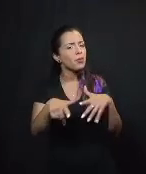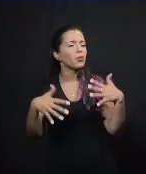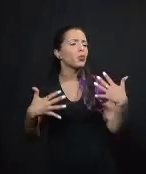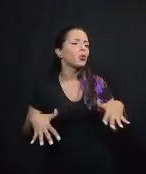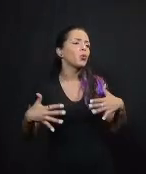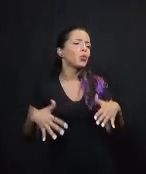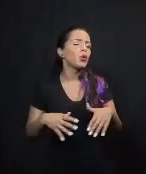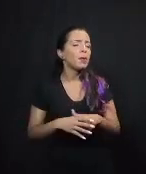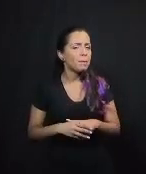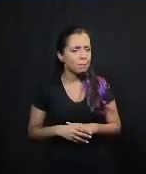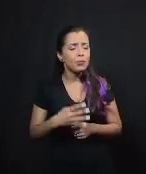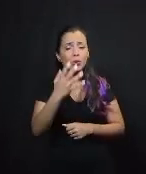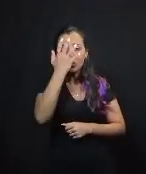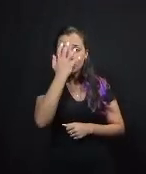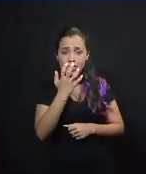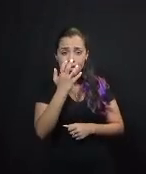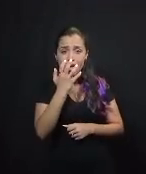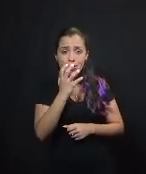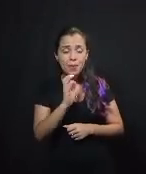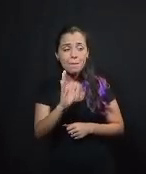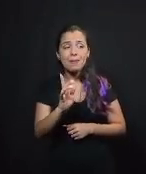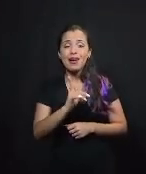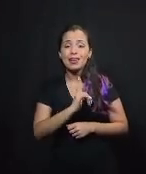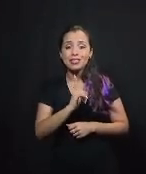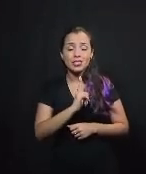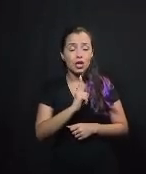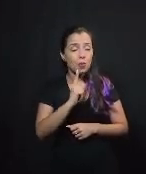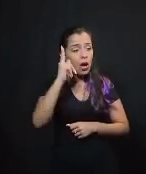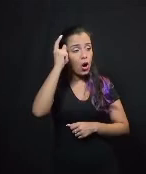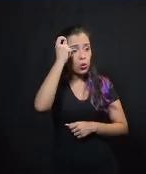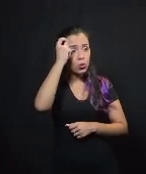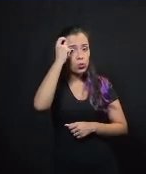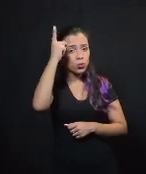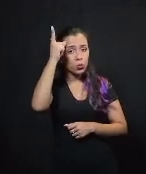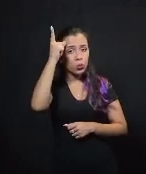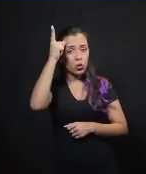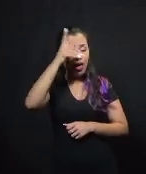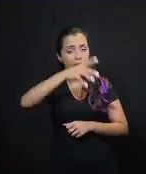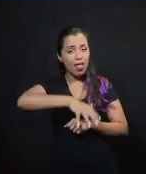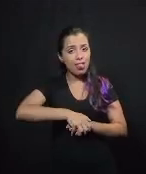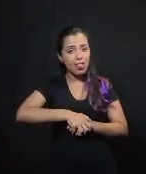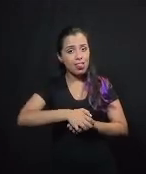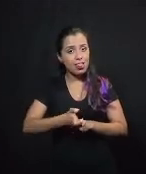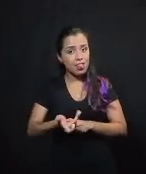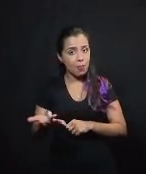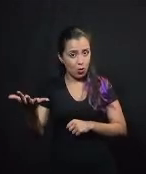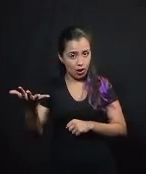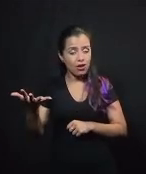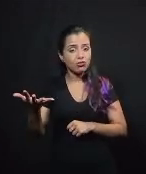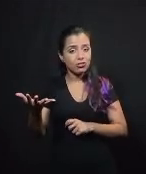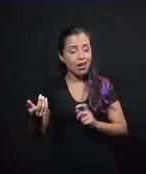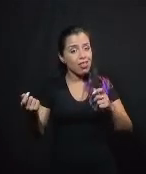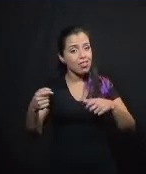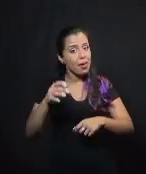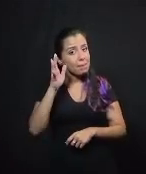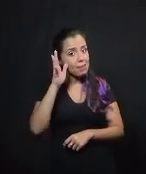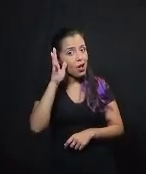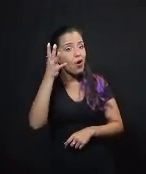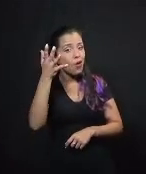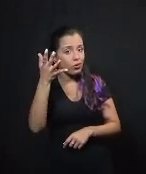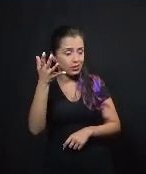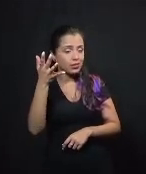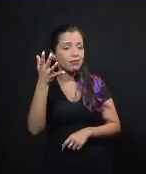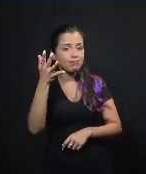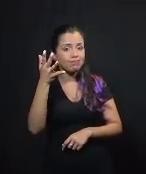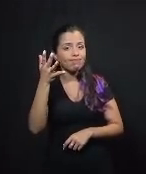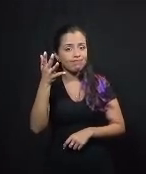nós avançarmos uma cultura democrática, pode ocorrer, estou sendo agora otimista, mas pode